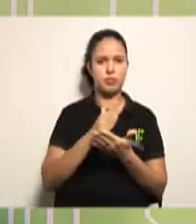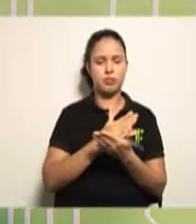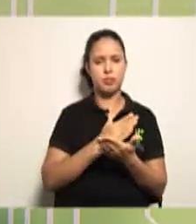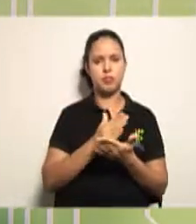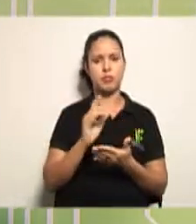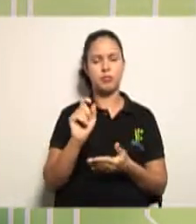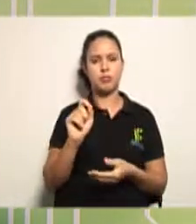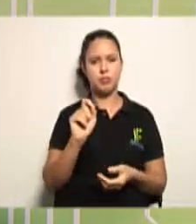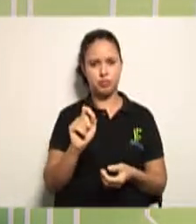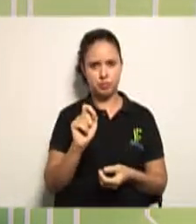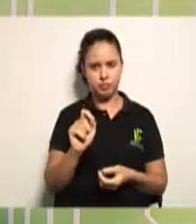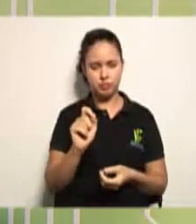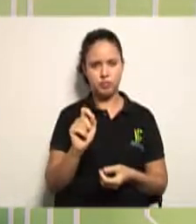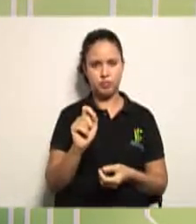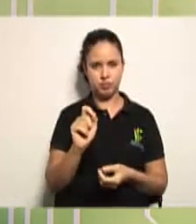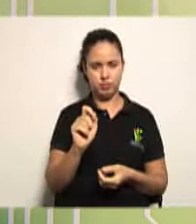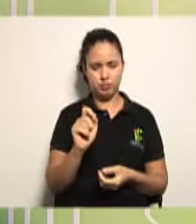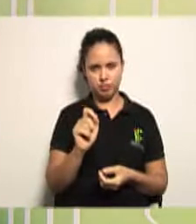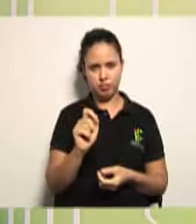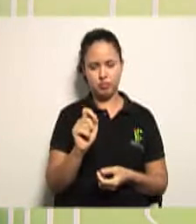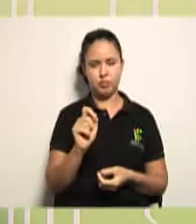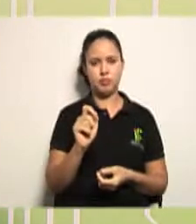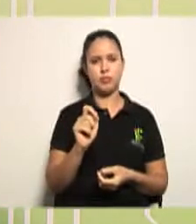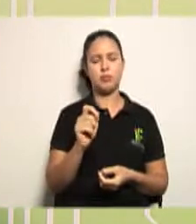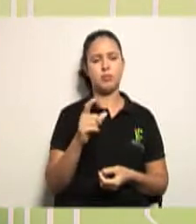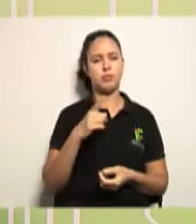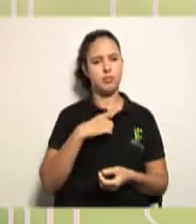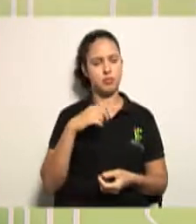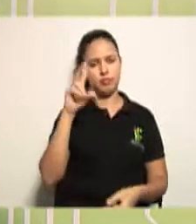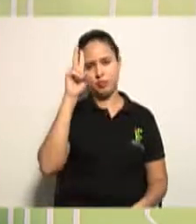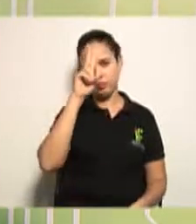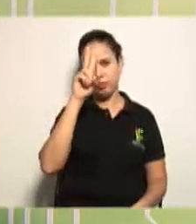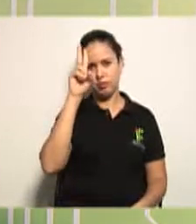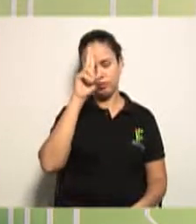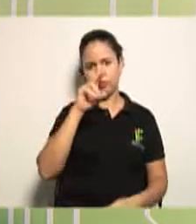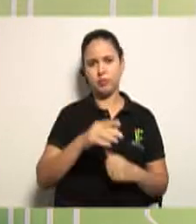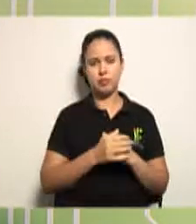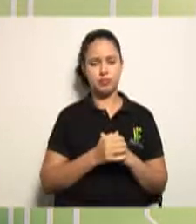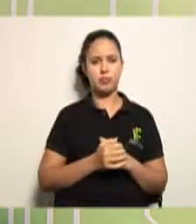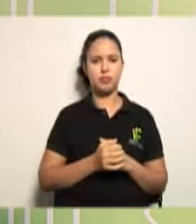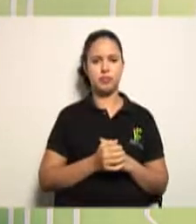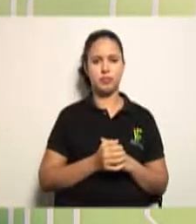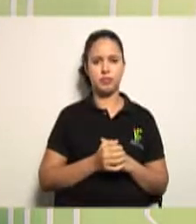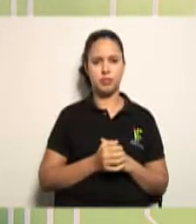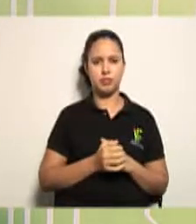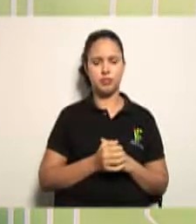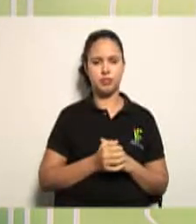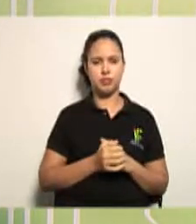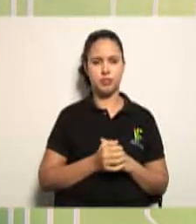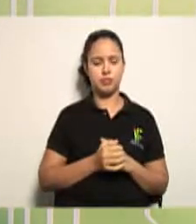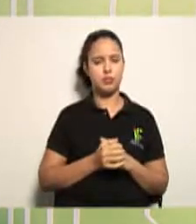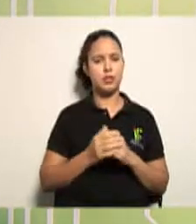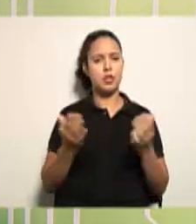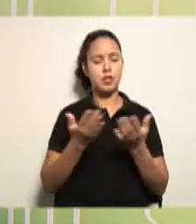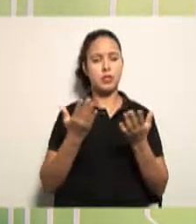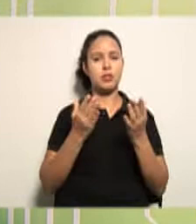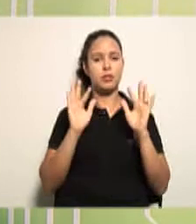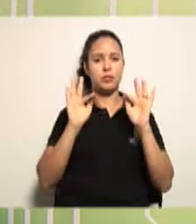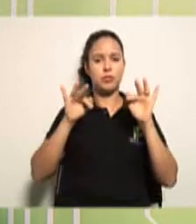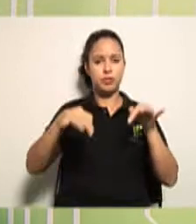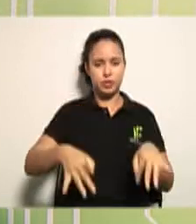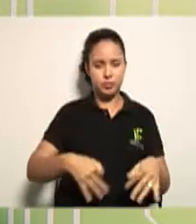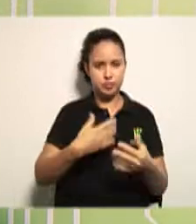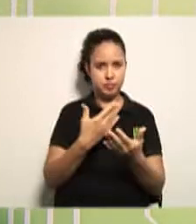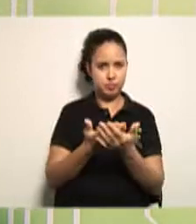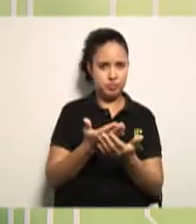isso está sendo influenciado pelas questões históricas. Bom, chegamos aqui ao final dessa nossa